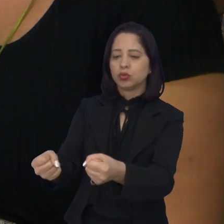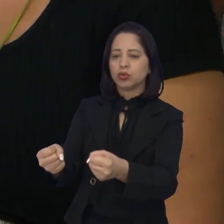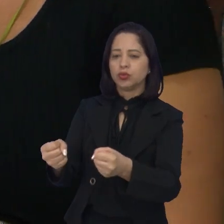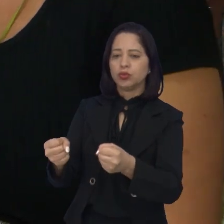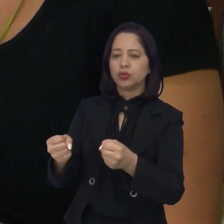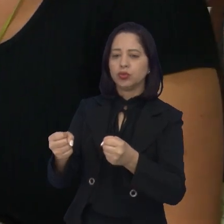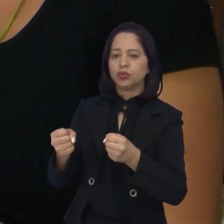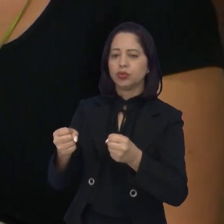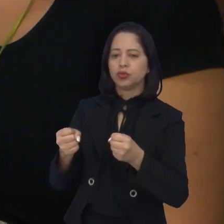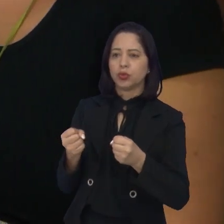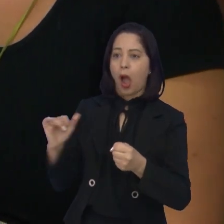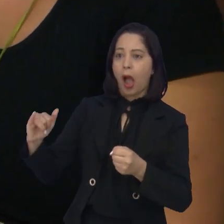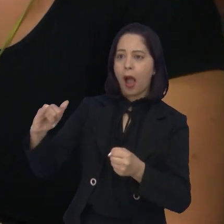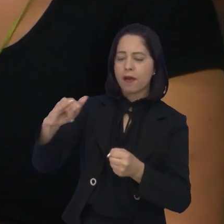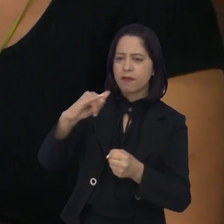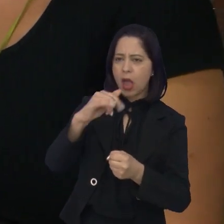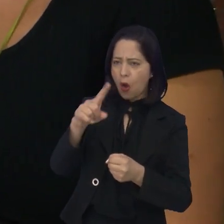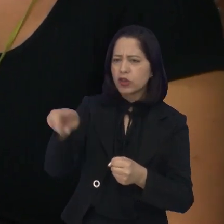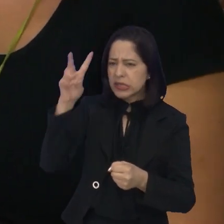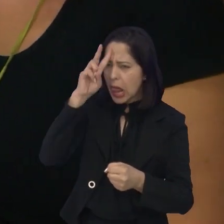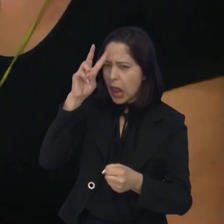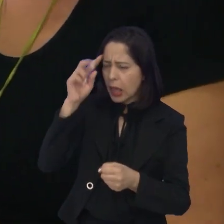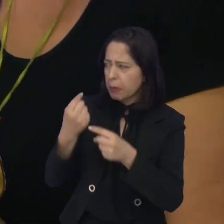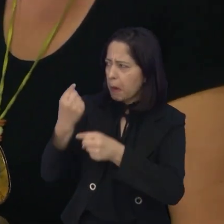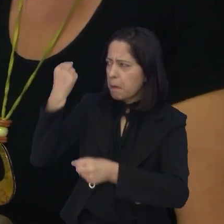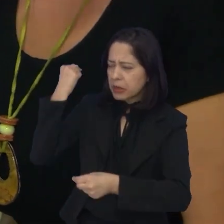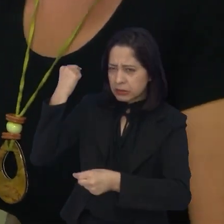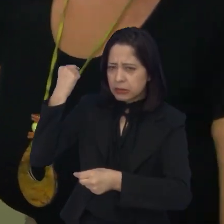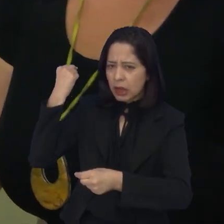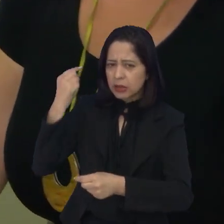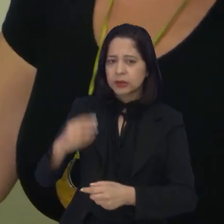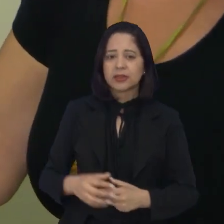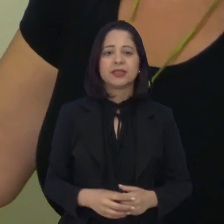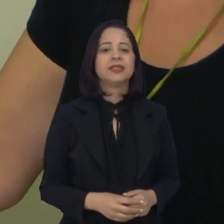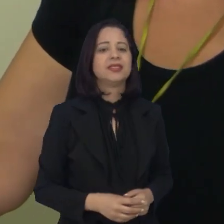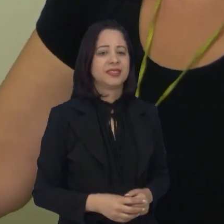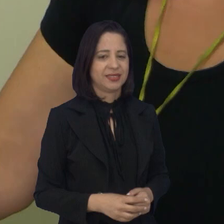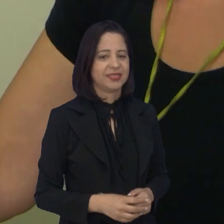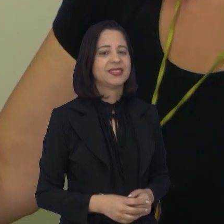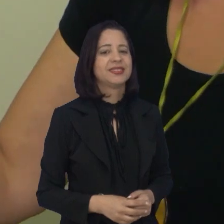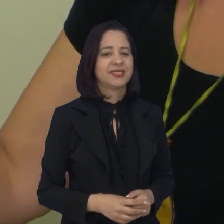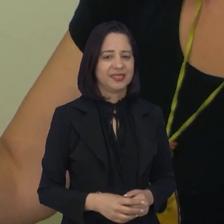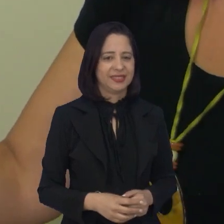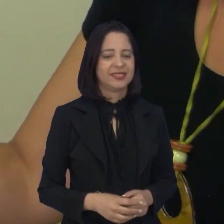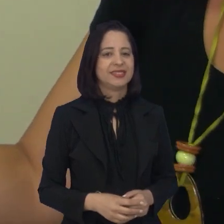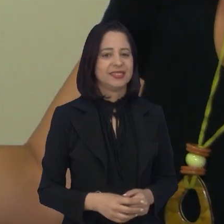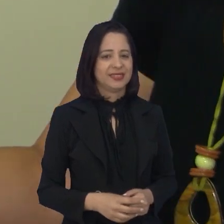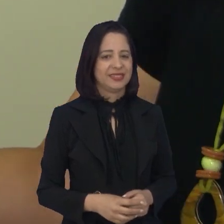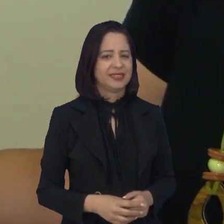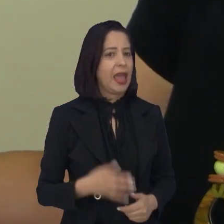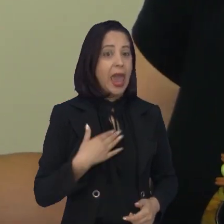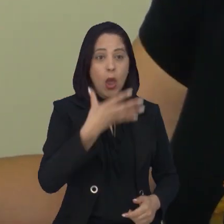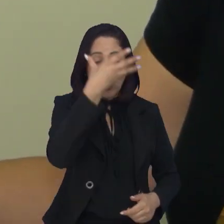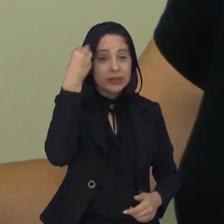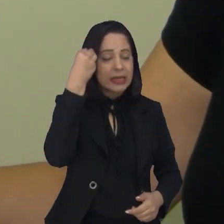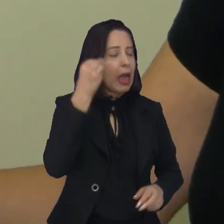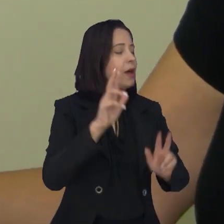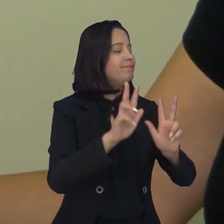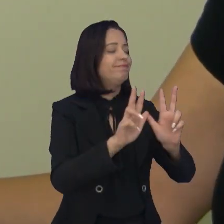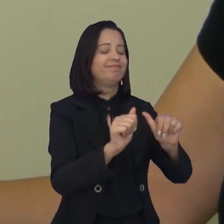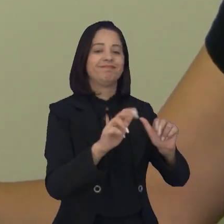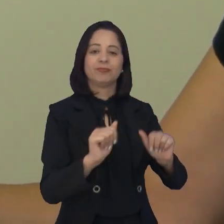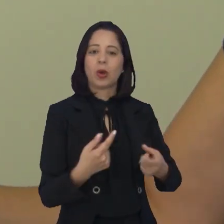dessa... Tem uma lembrança boa dessa parte, da sua vida? Essa parte eu não vou esquecer nunca, porque